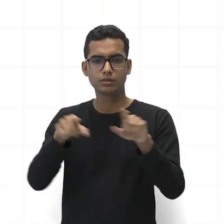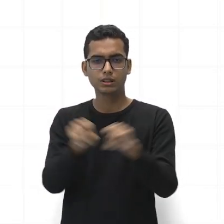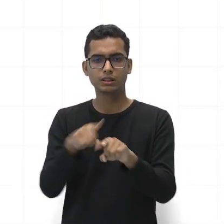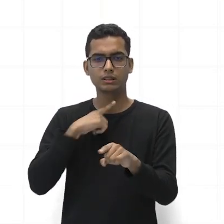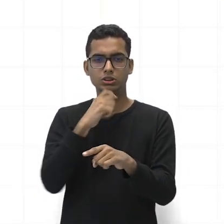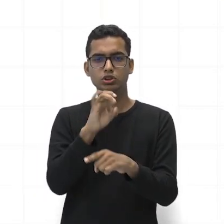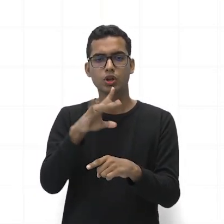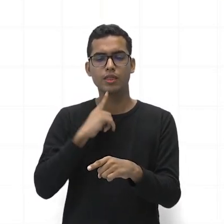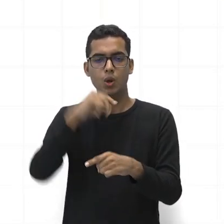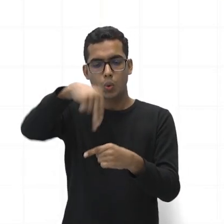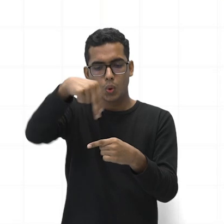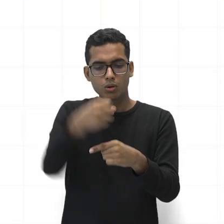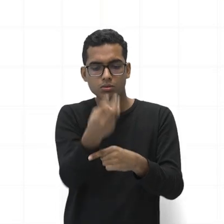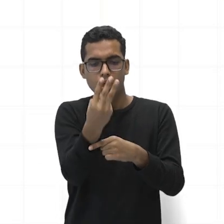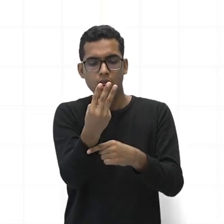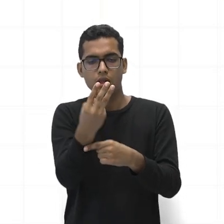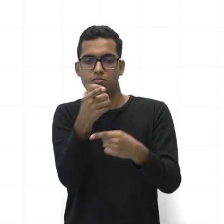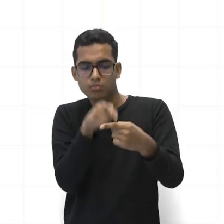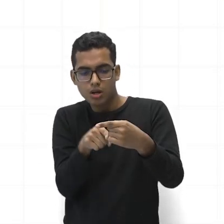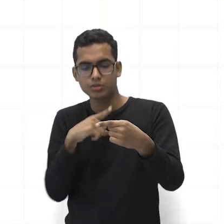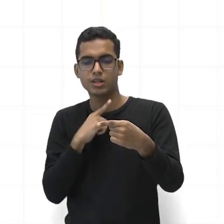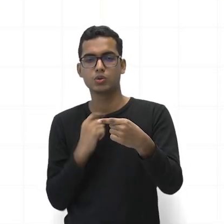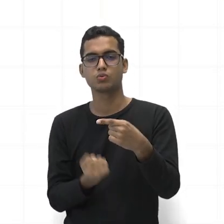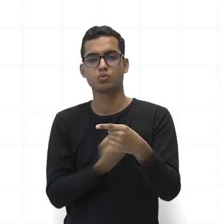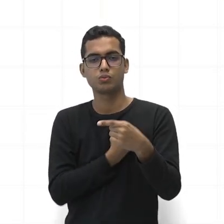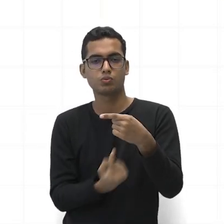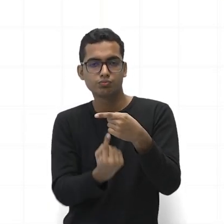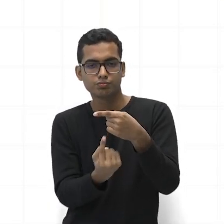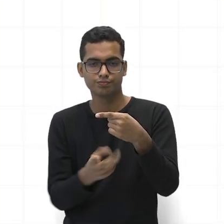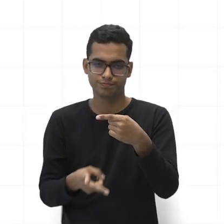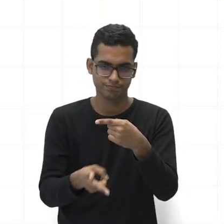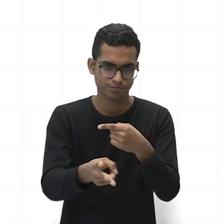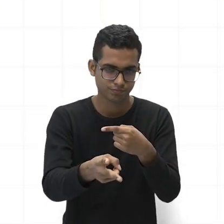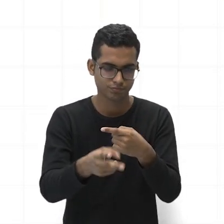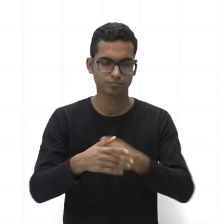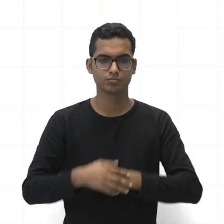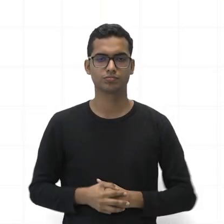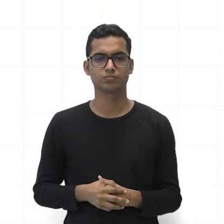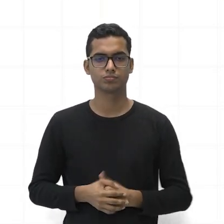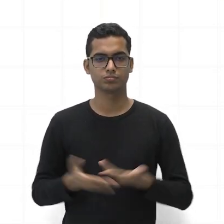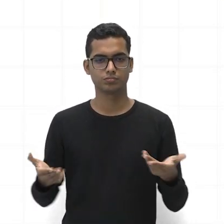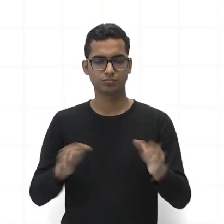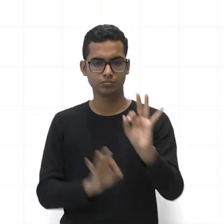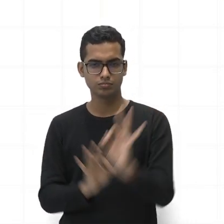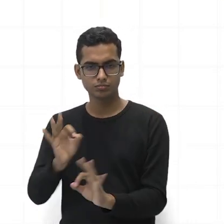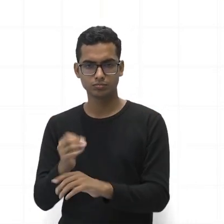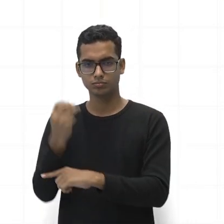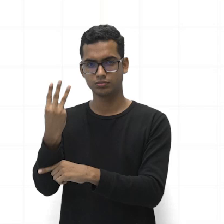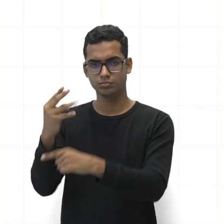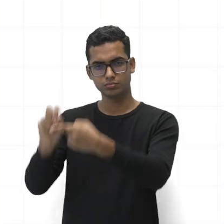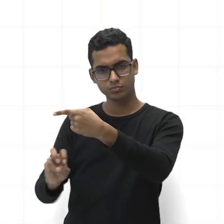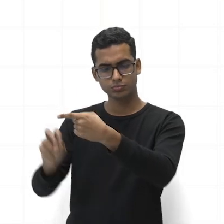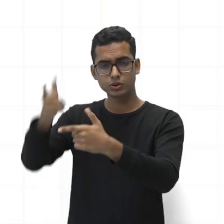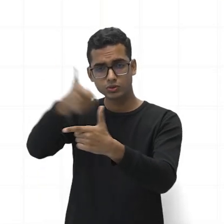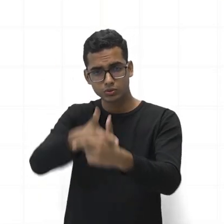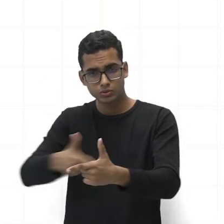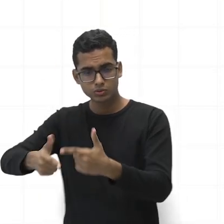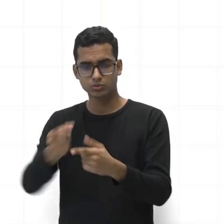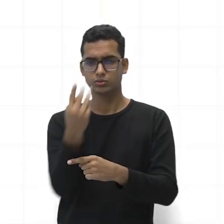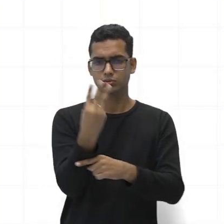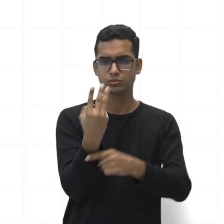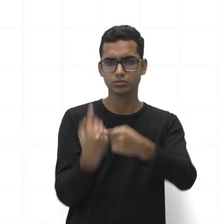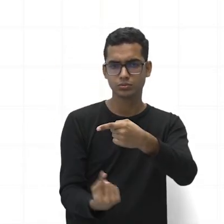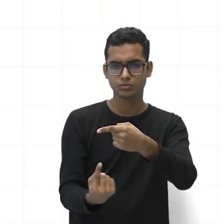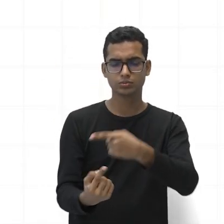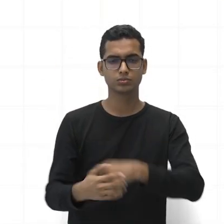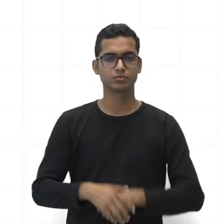disso também, é importante lembrar disso. Então, ficamos então com 3/5 dividido por 3 sobre 1. Como é que a gente resolve?